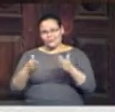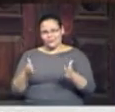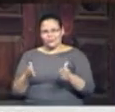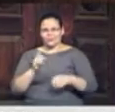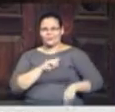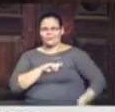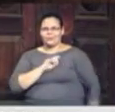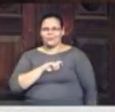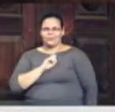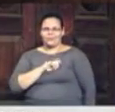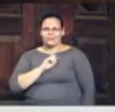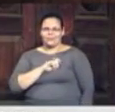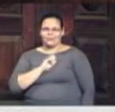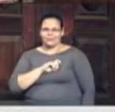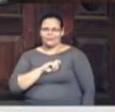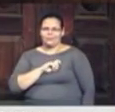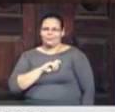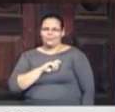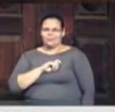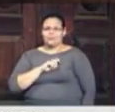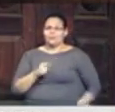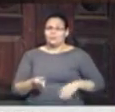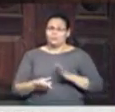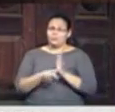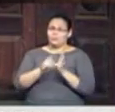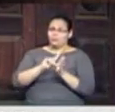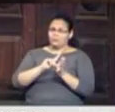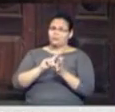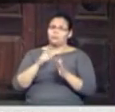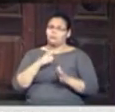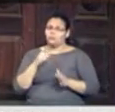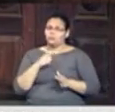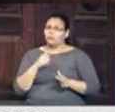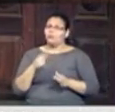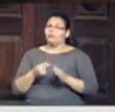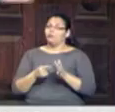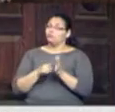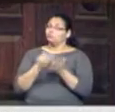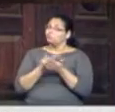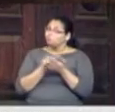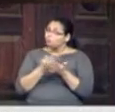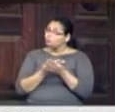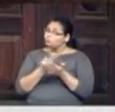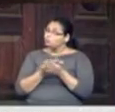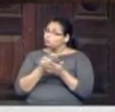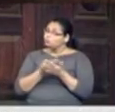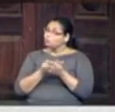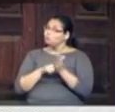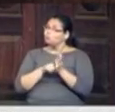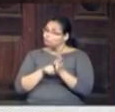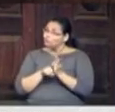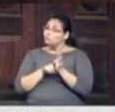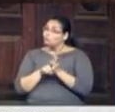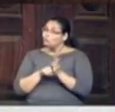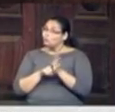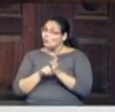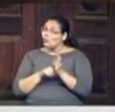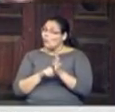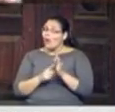maldade, que eu pressuponho que antes teve um grande estudo que fundamentou todos esses